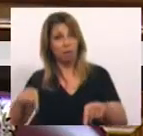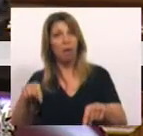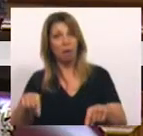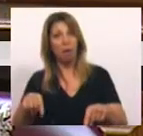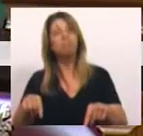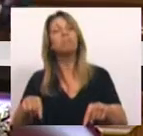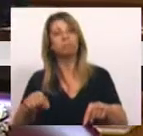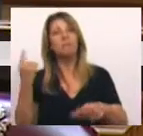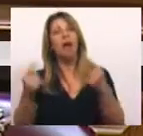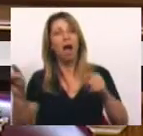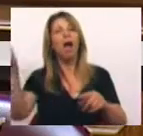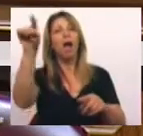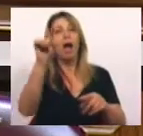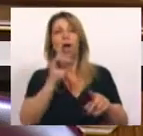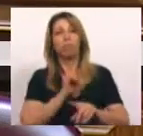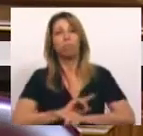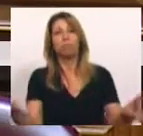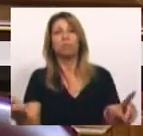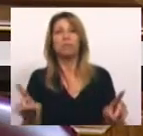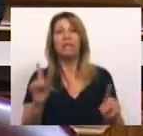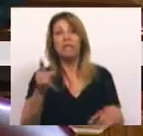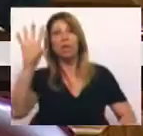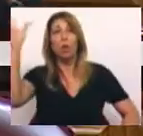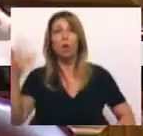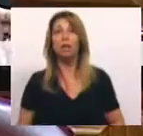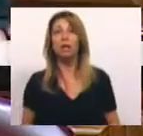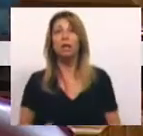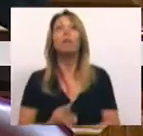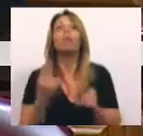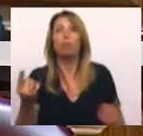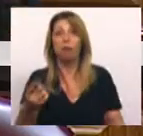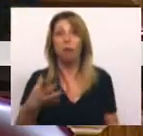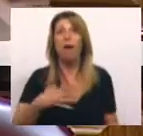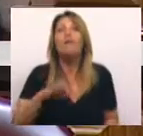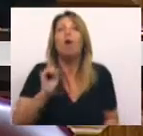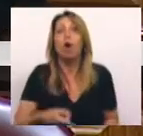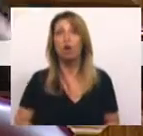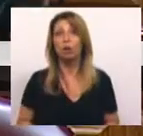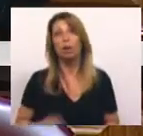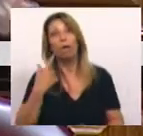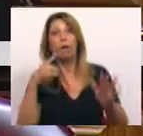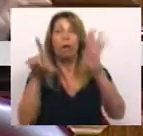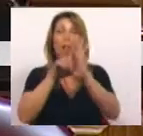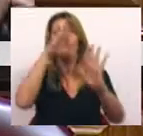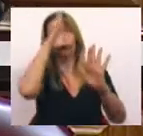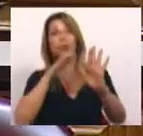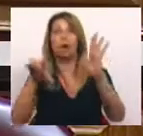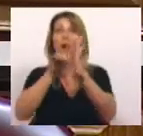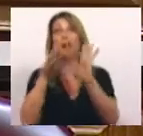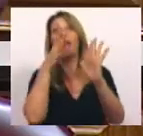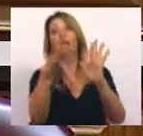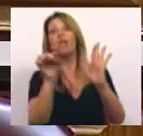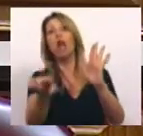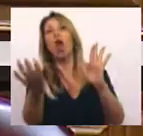aconteça. Porquê? Porque permite, o que quer permitir é que o Estado, que a lei determine que essa opção não pode ser